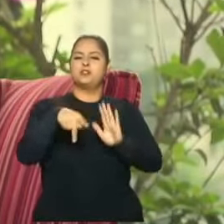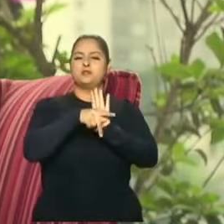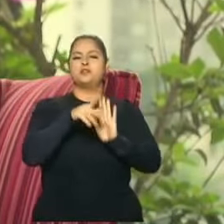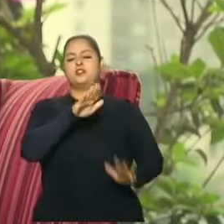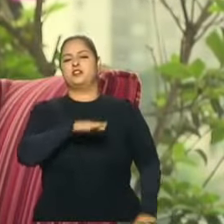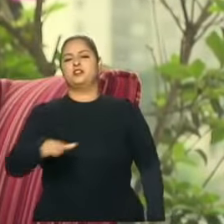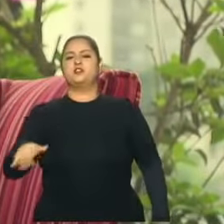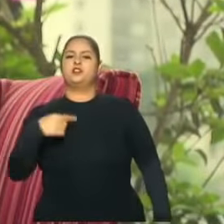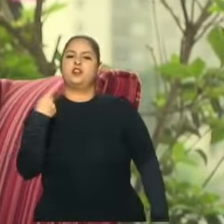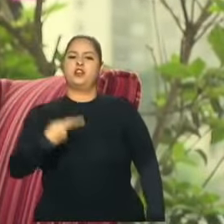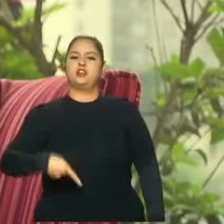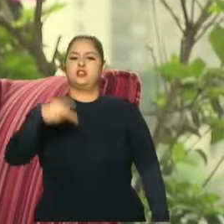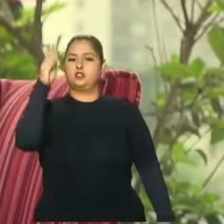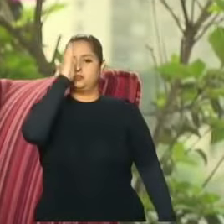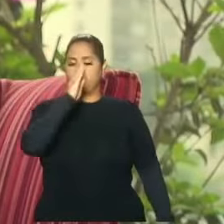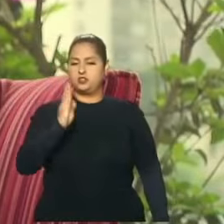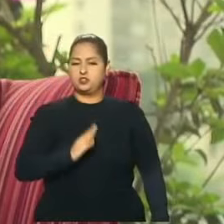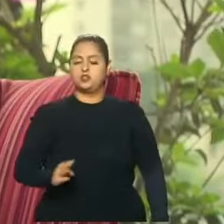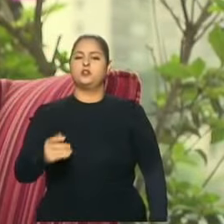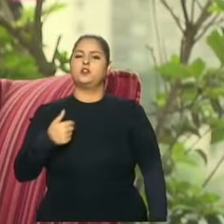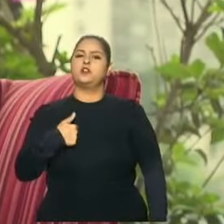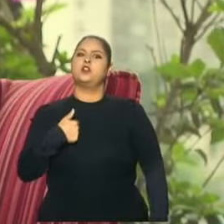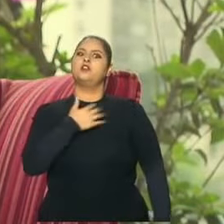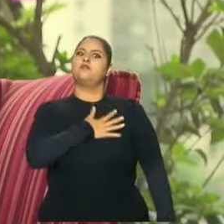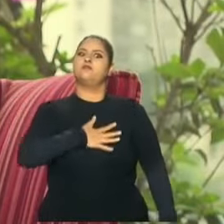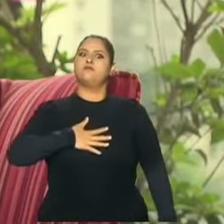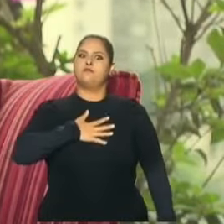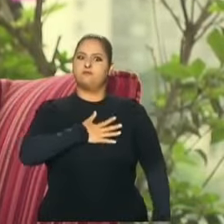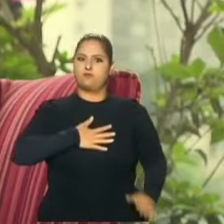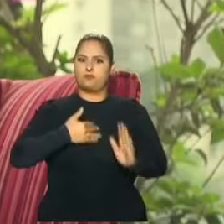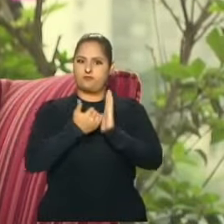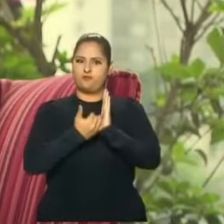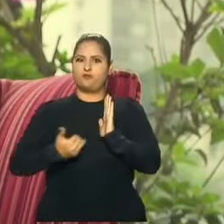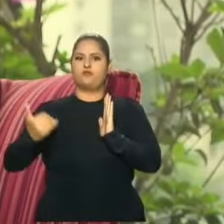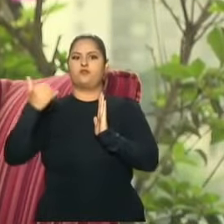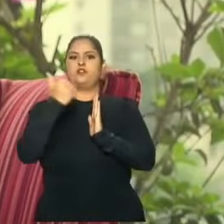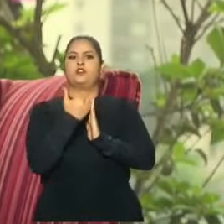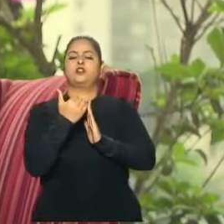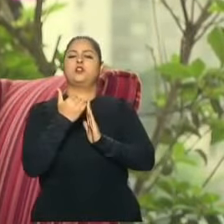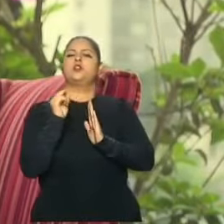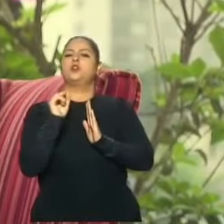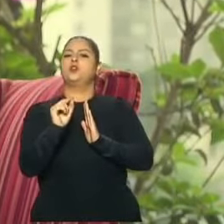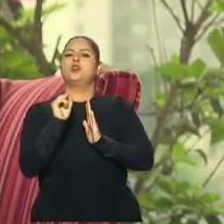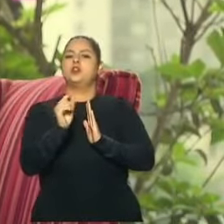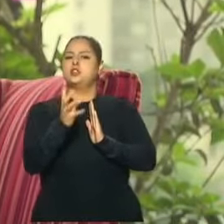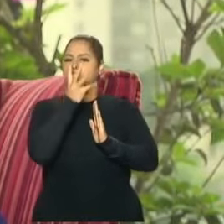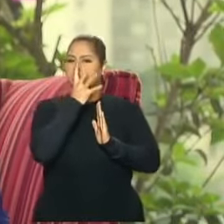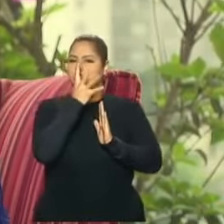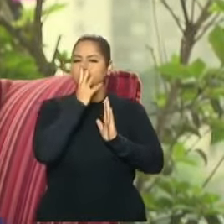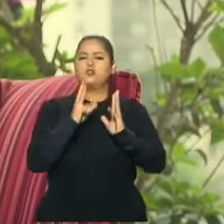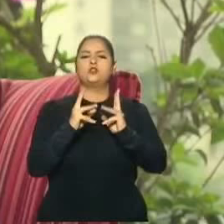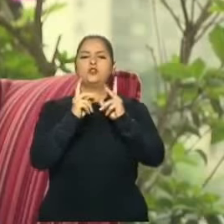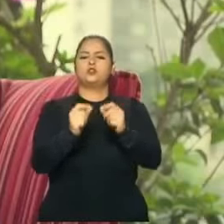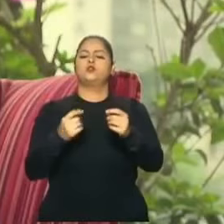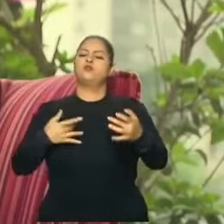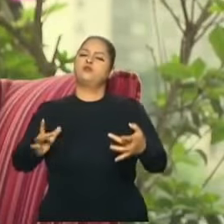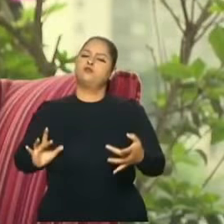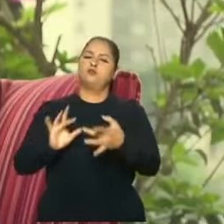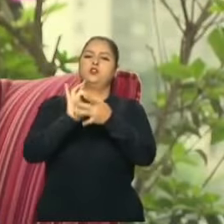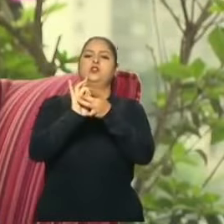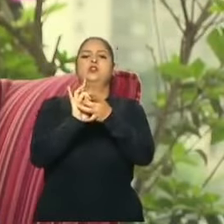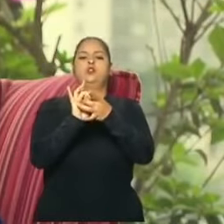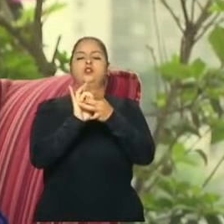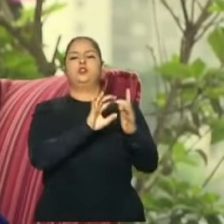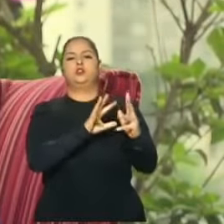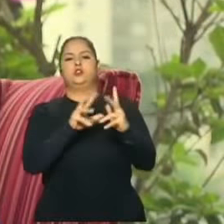aqui no nosso Brasil. Eu estou muito feliz de ouvir isso tudo, de me conectar